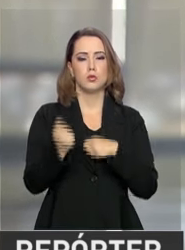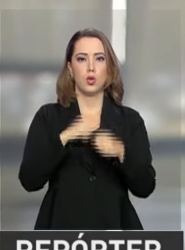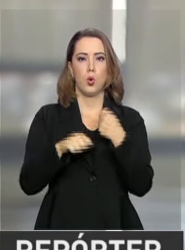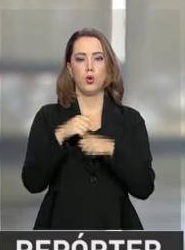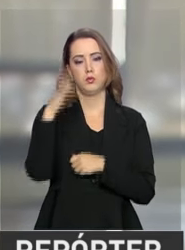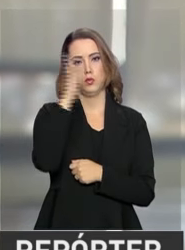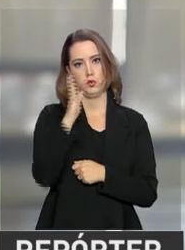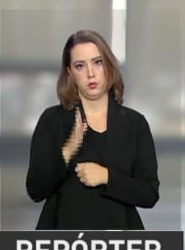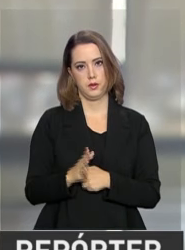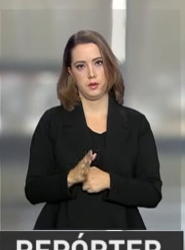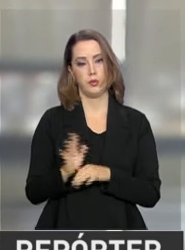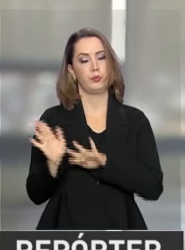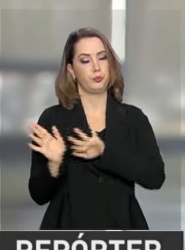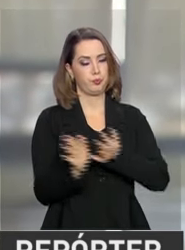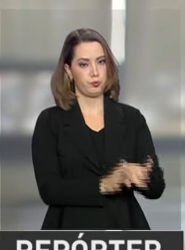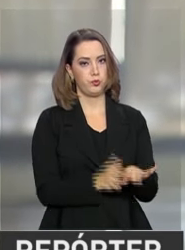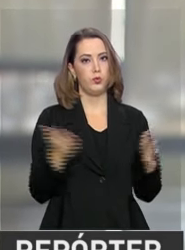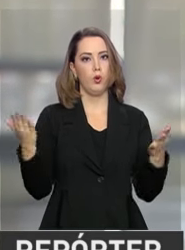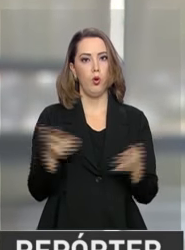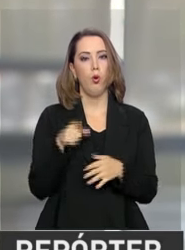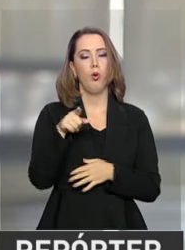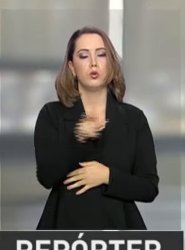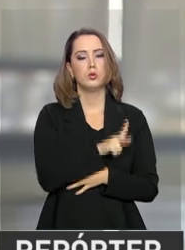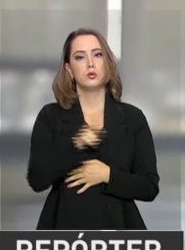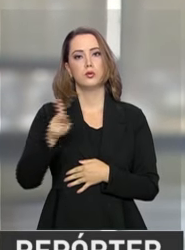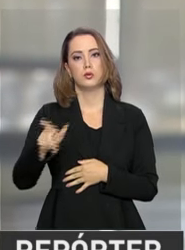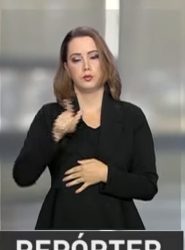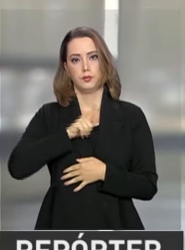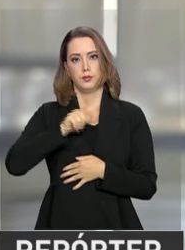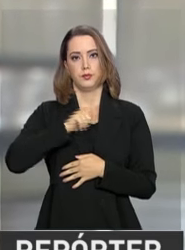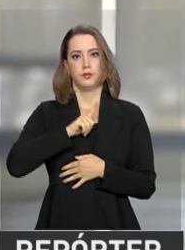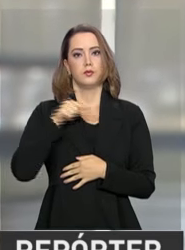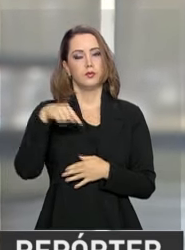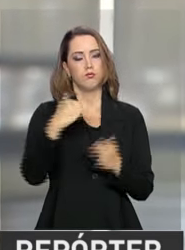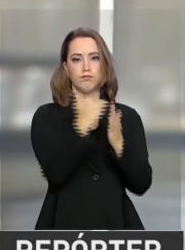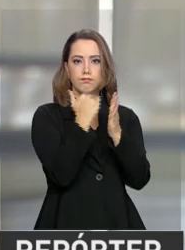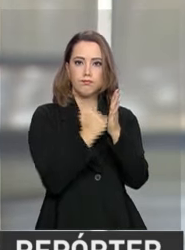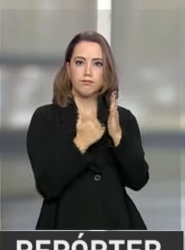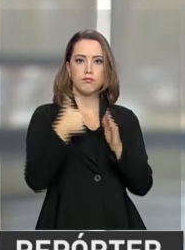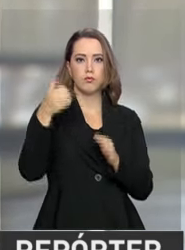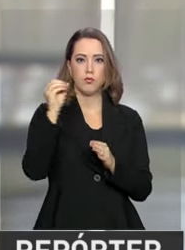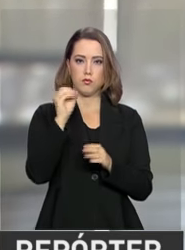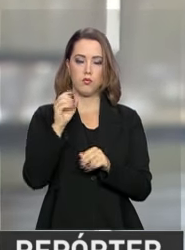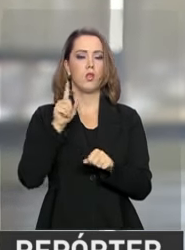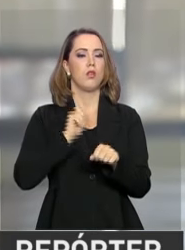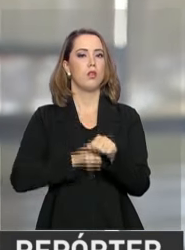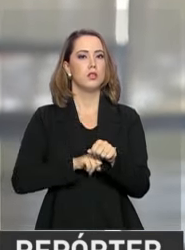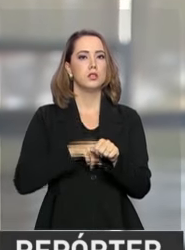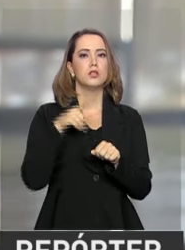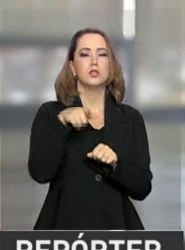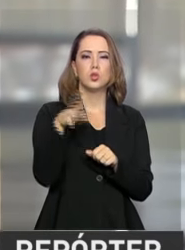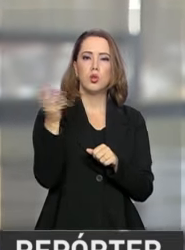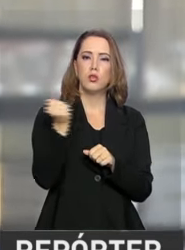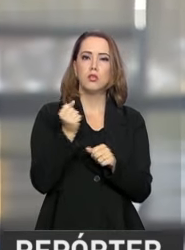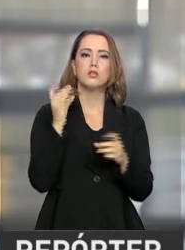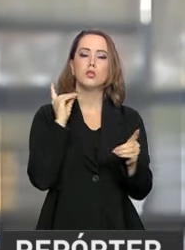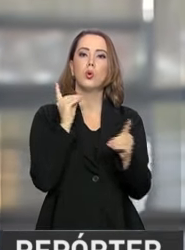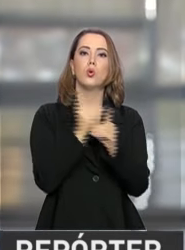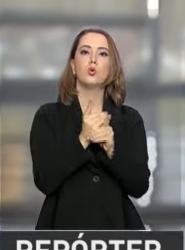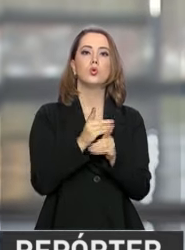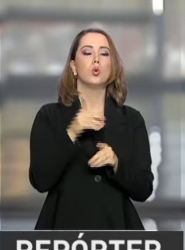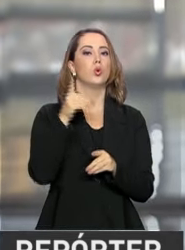danielle hoje o presidente michel temer tem agenda aqui no palácio do planalto às 10 horas ele recebeu os deputados pauderney avelino